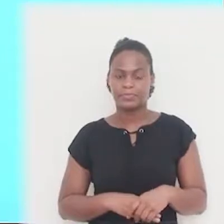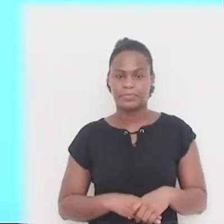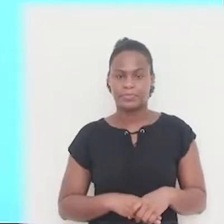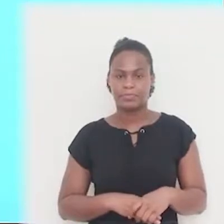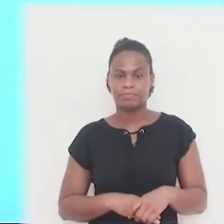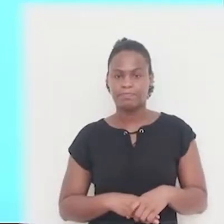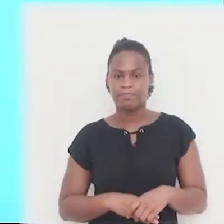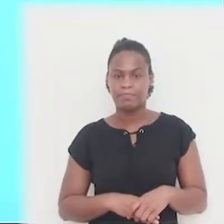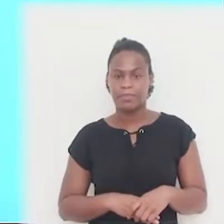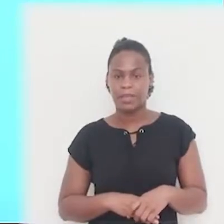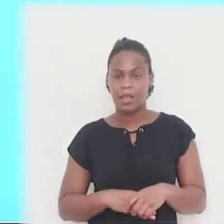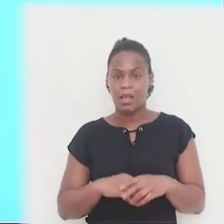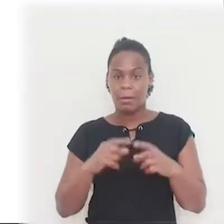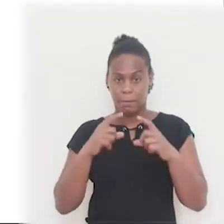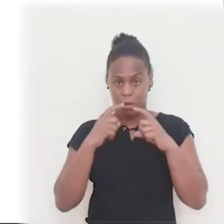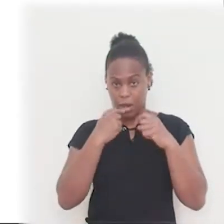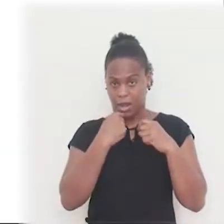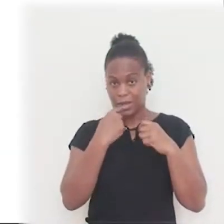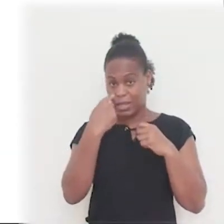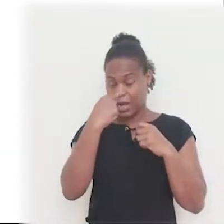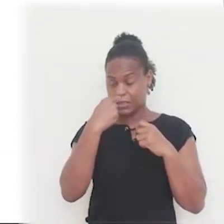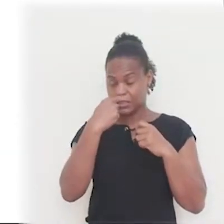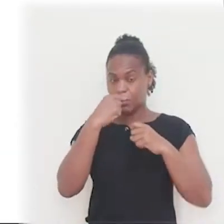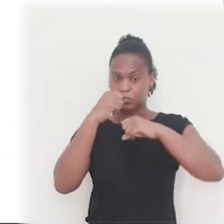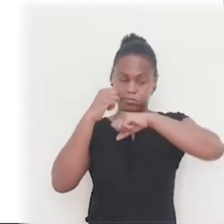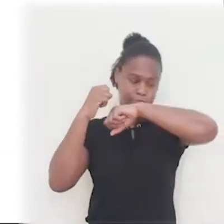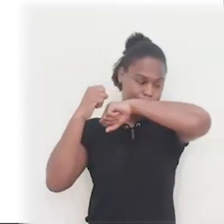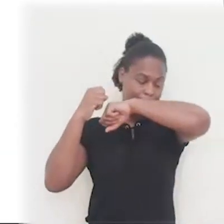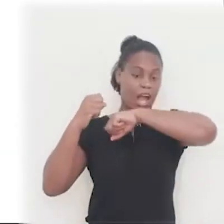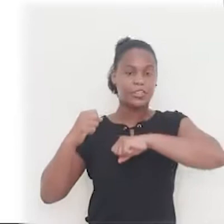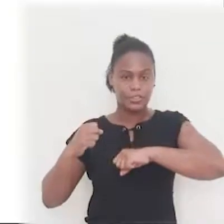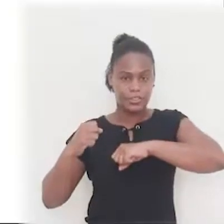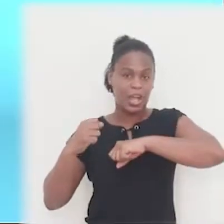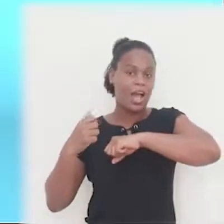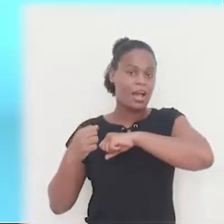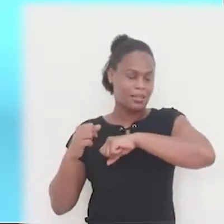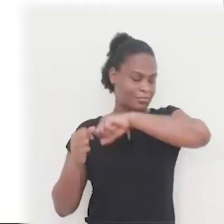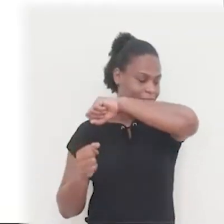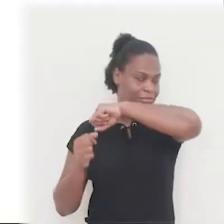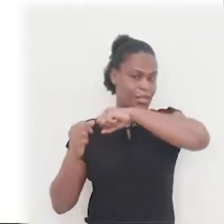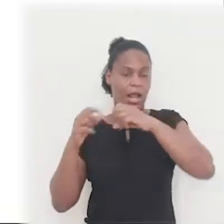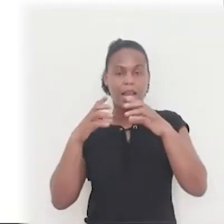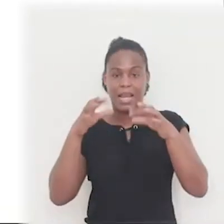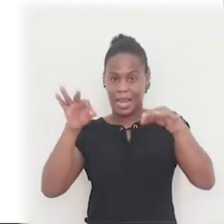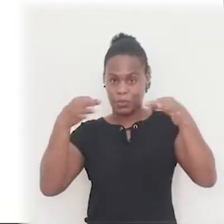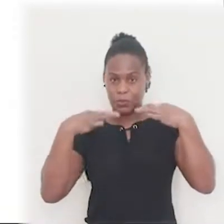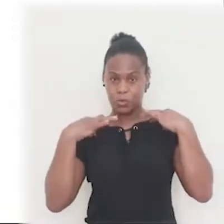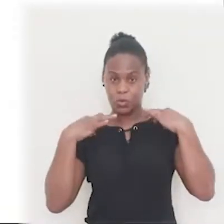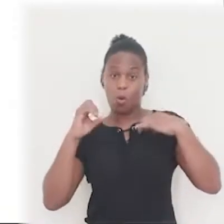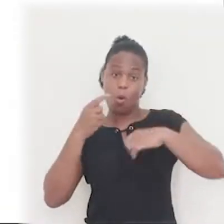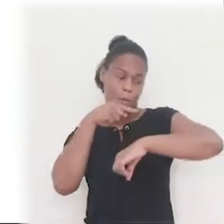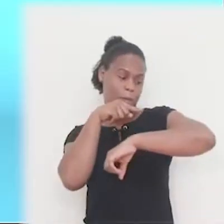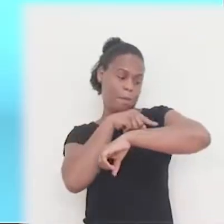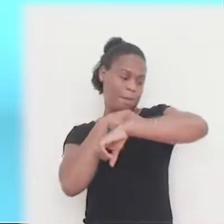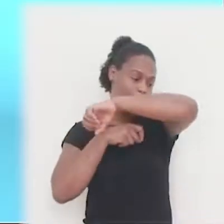cobra boca e o nariz quando tu saíres ou espirrar is com lenço ou com a curva